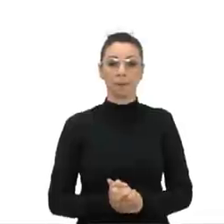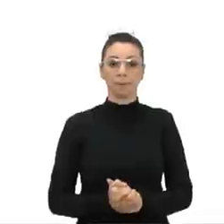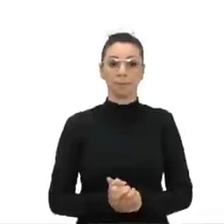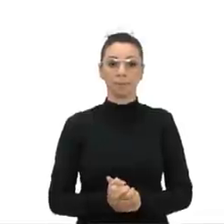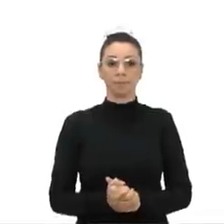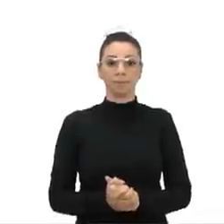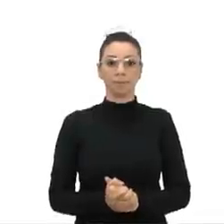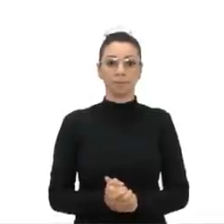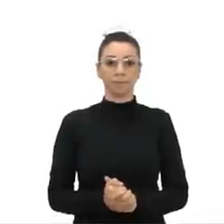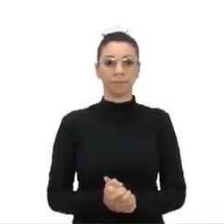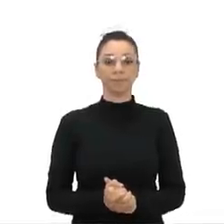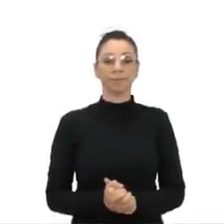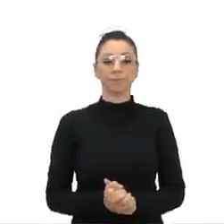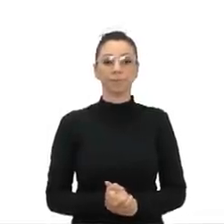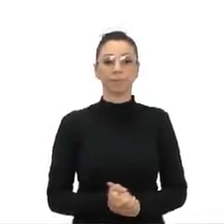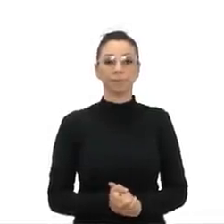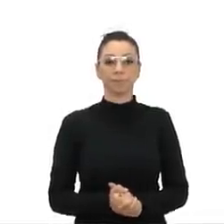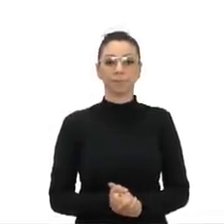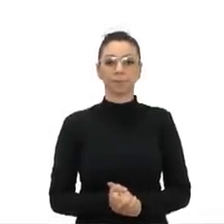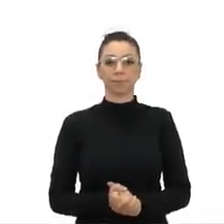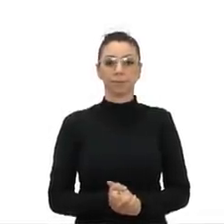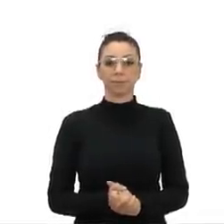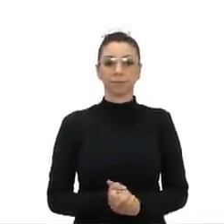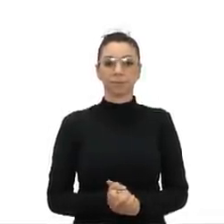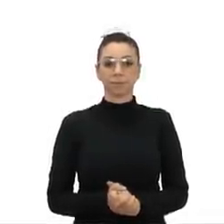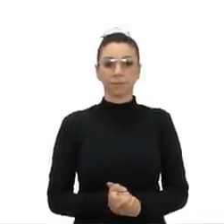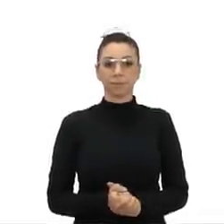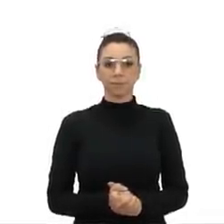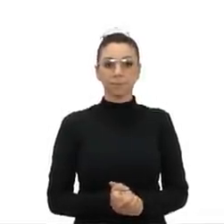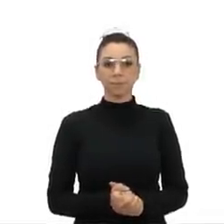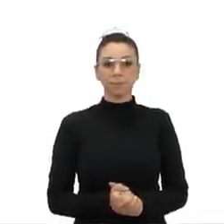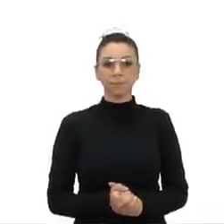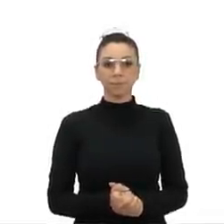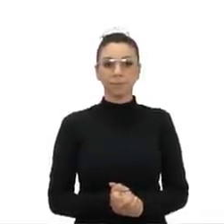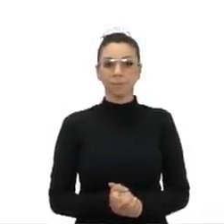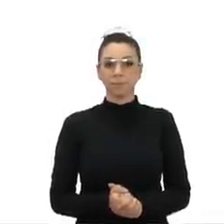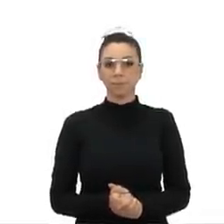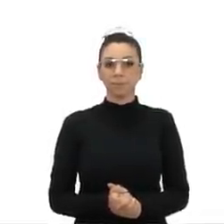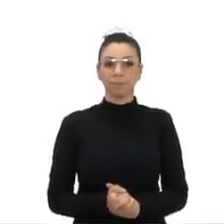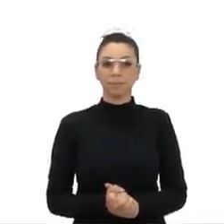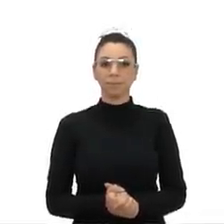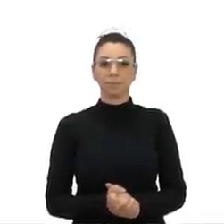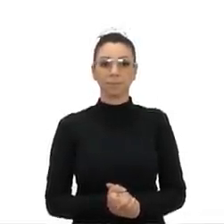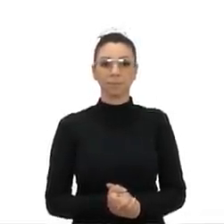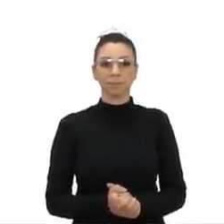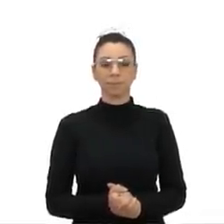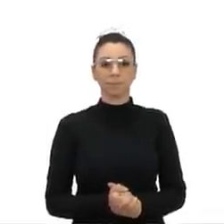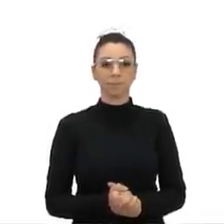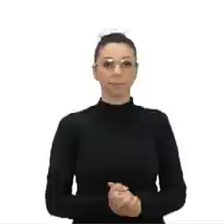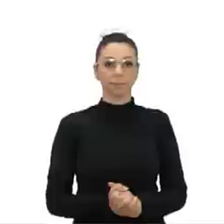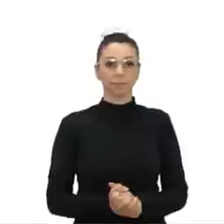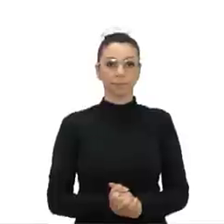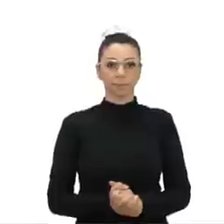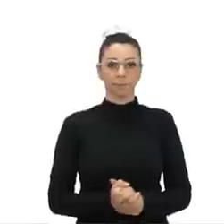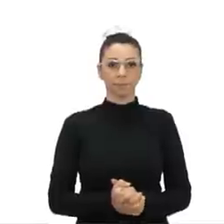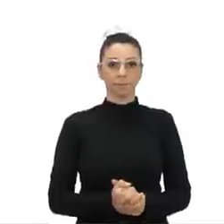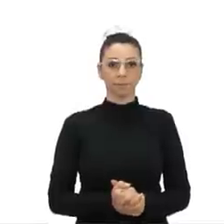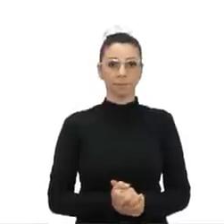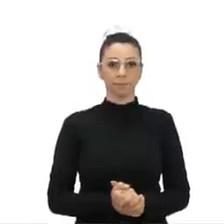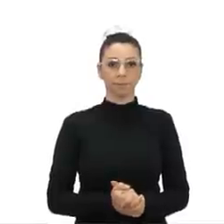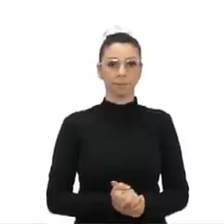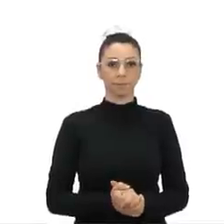house is small, but really comfortable. In my home,